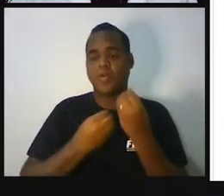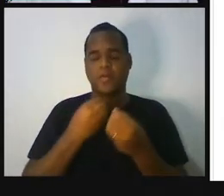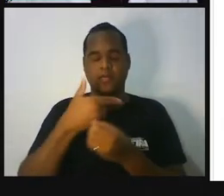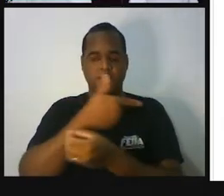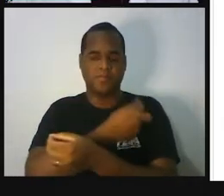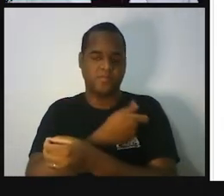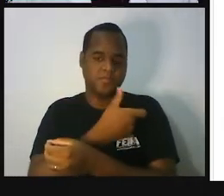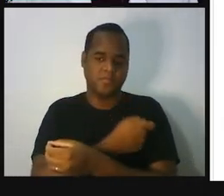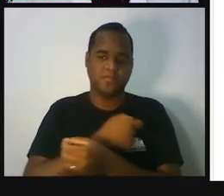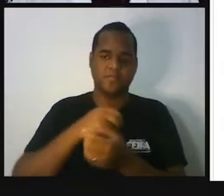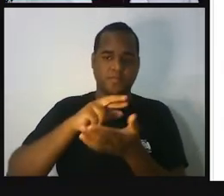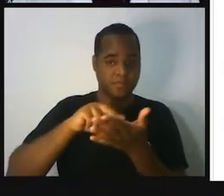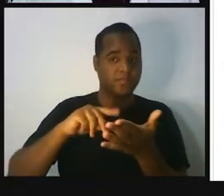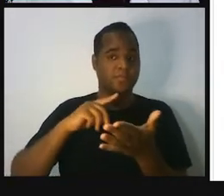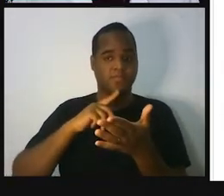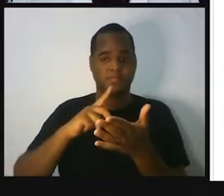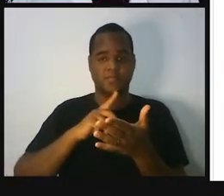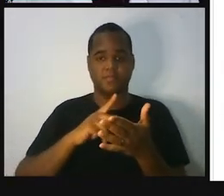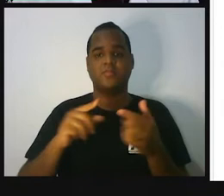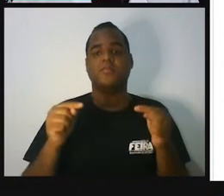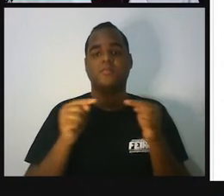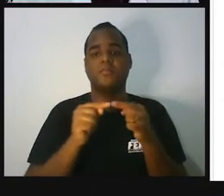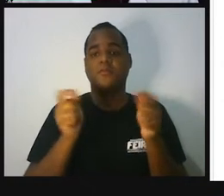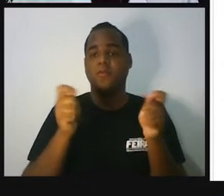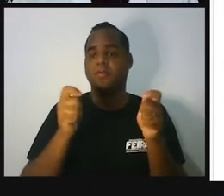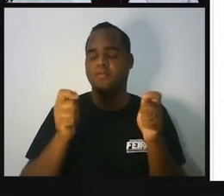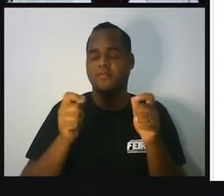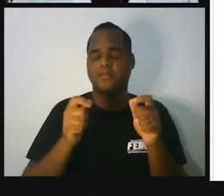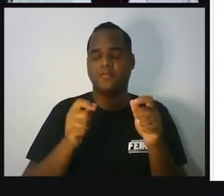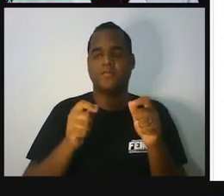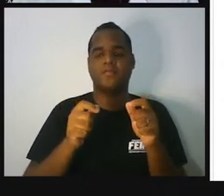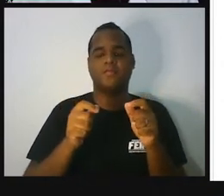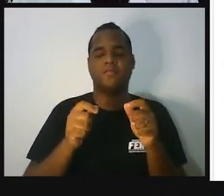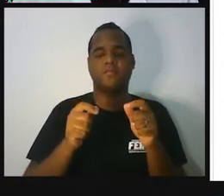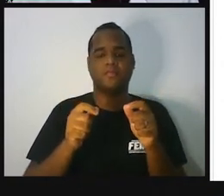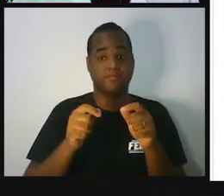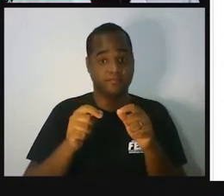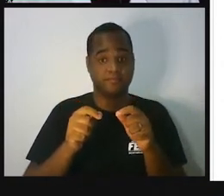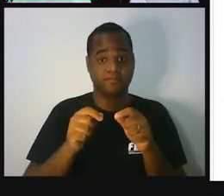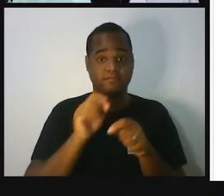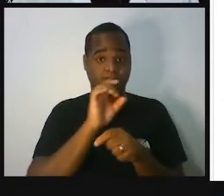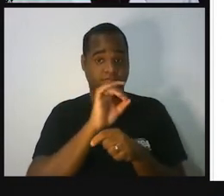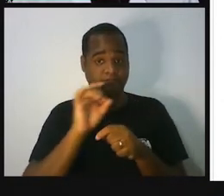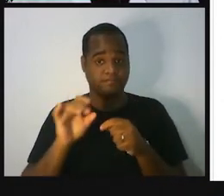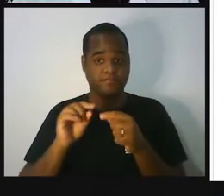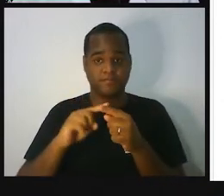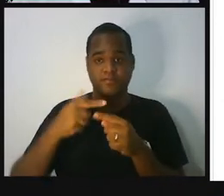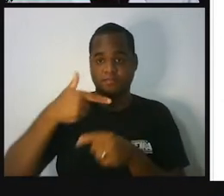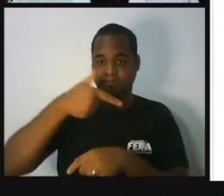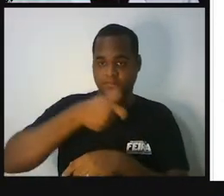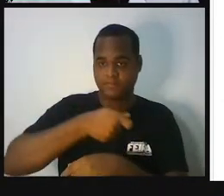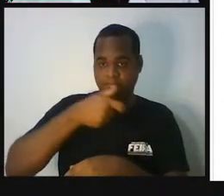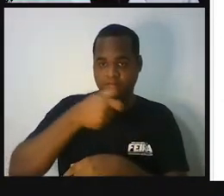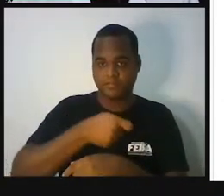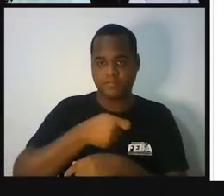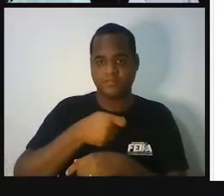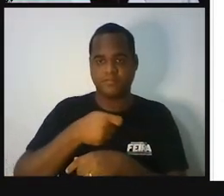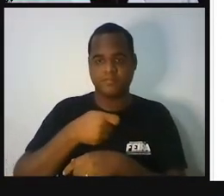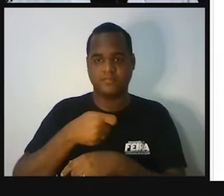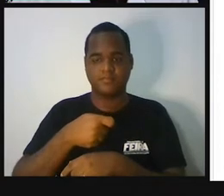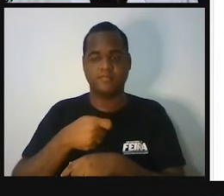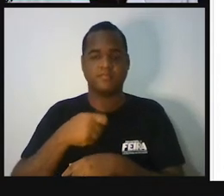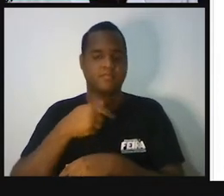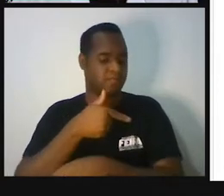agulha porque tem umas medidas vó e tem umas medidas para cada aplicação tem uma